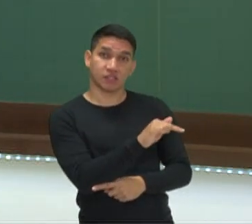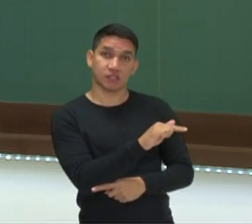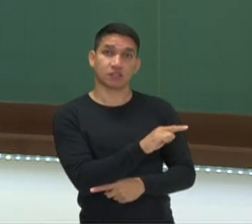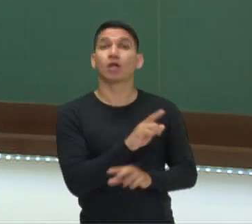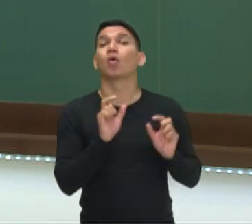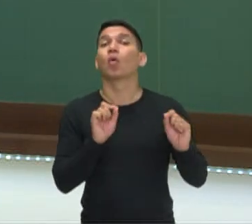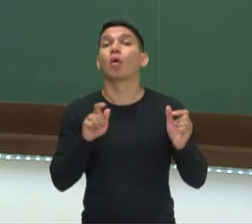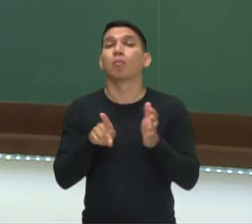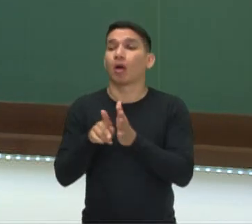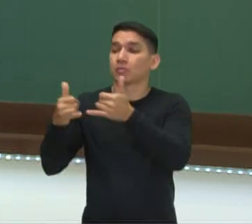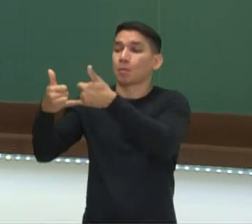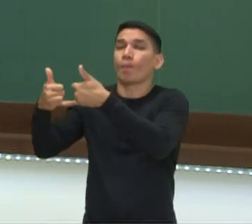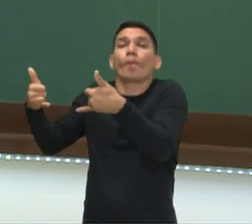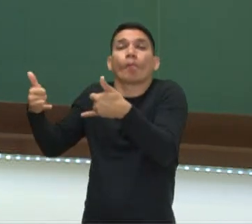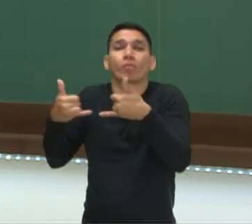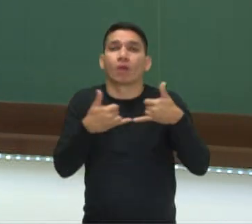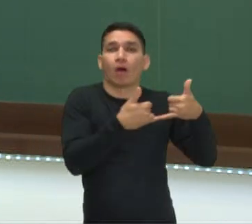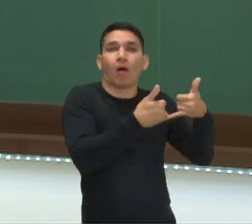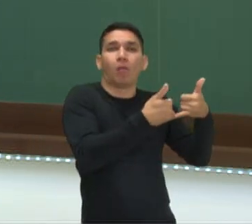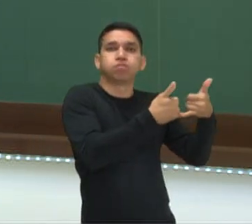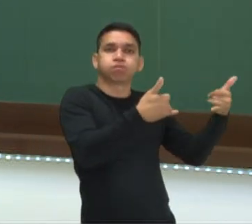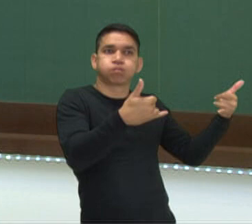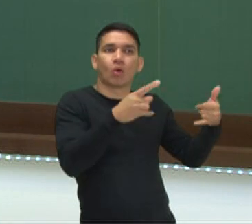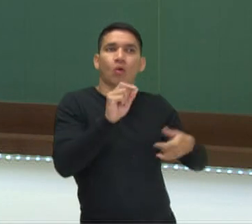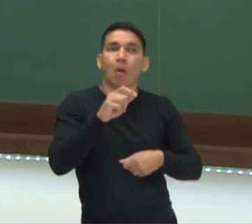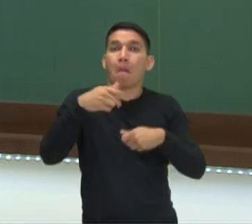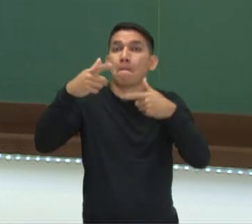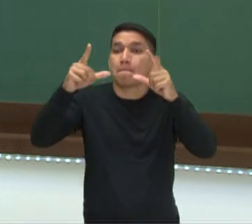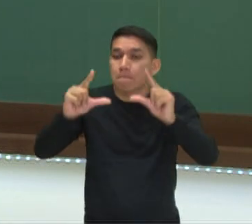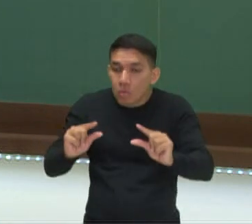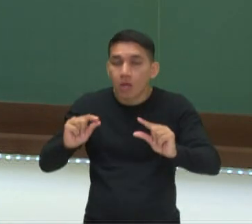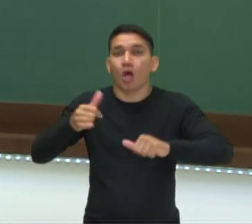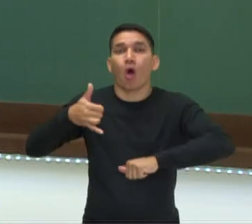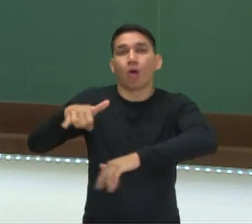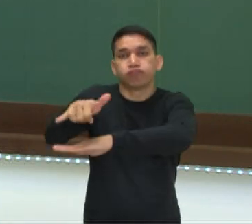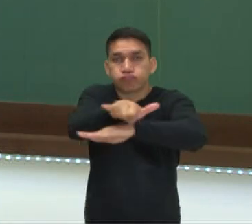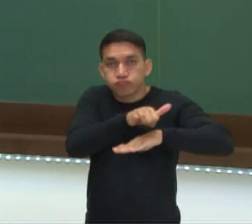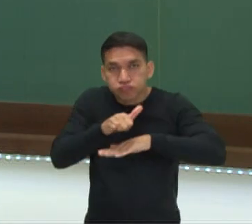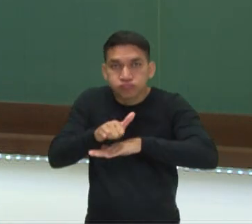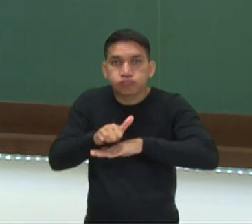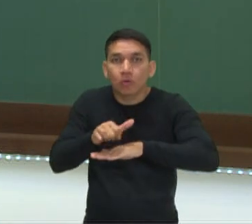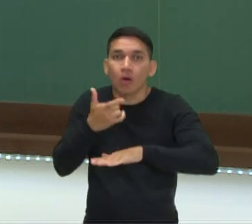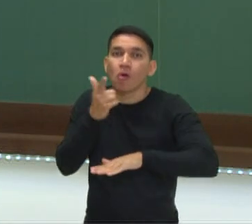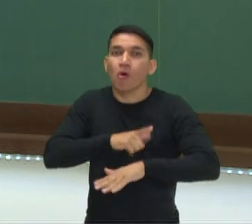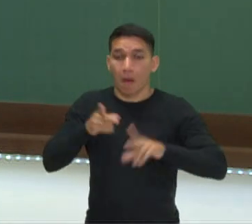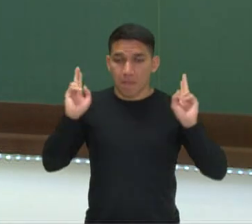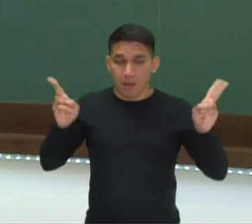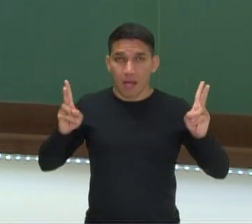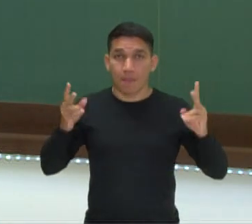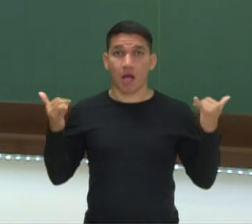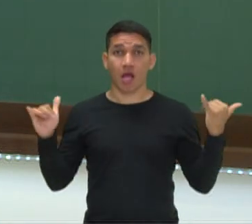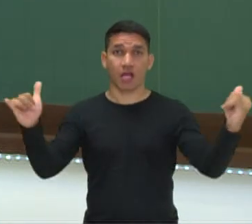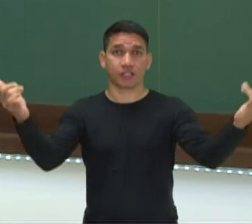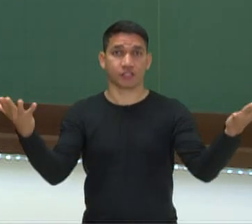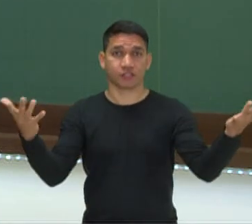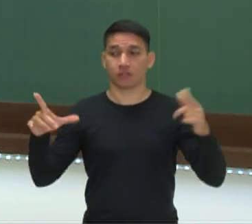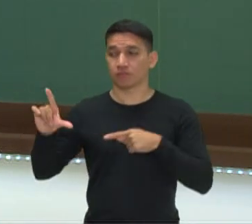é a corrente elétrica que é menor. Precisa de menos corrente para levar a mesma energia, tá?